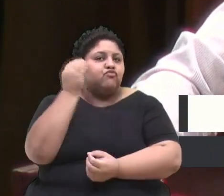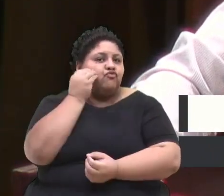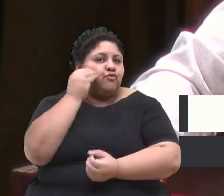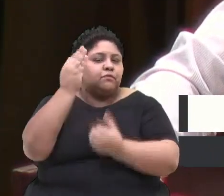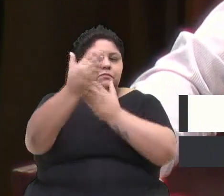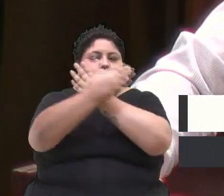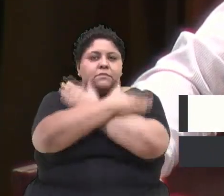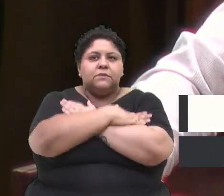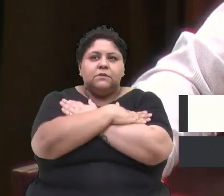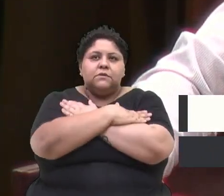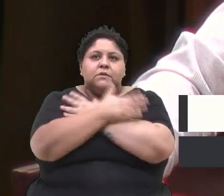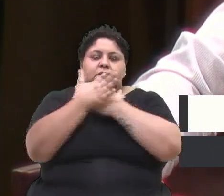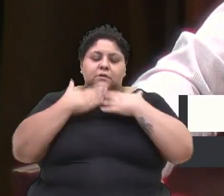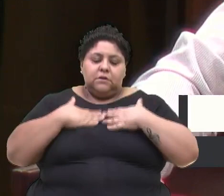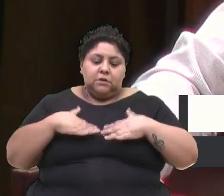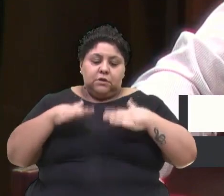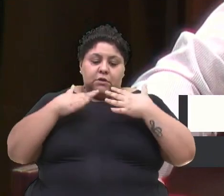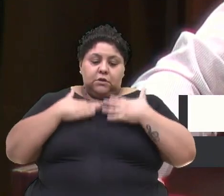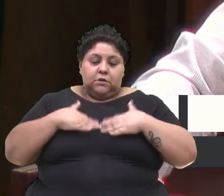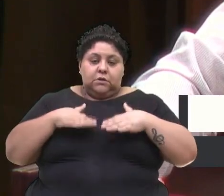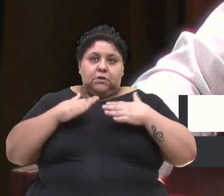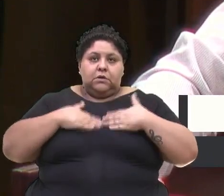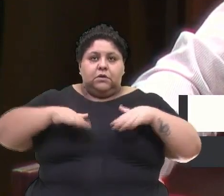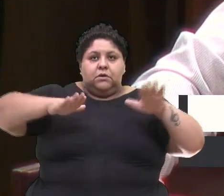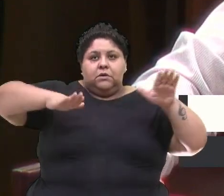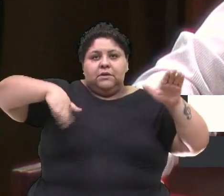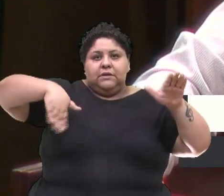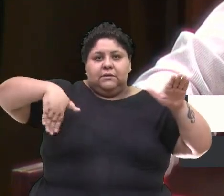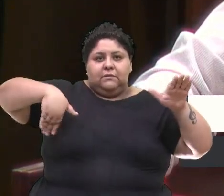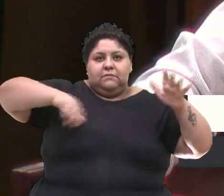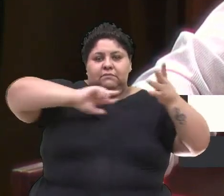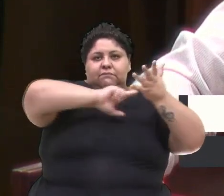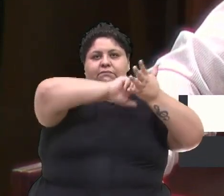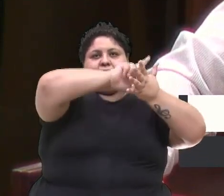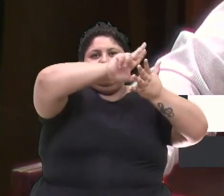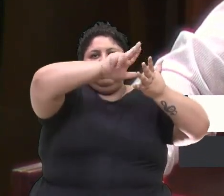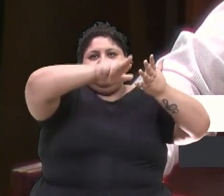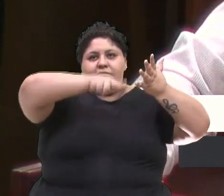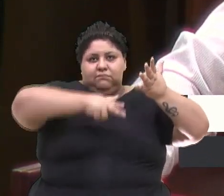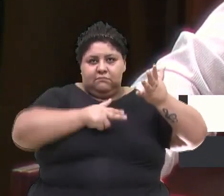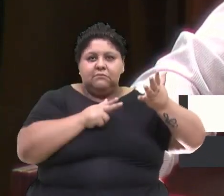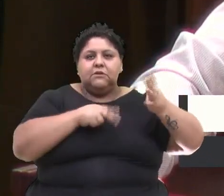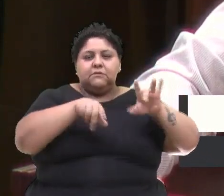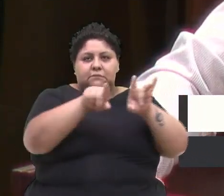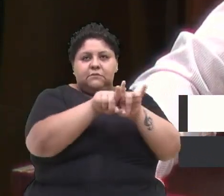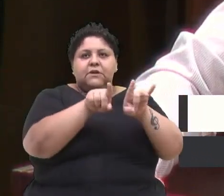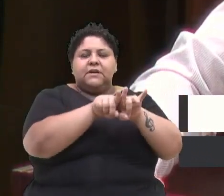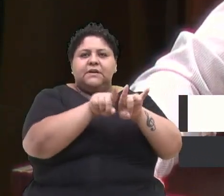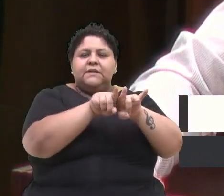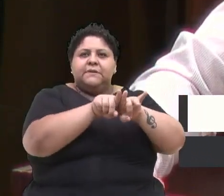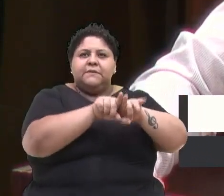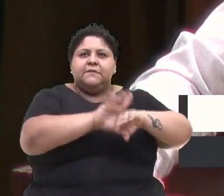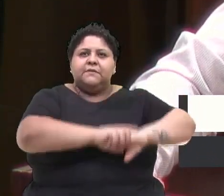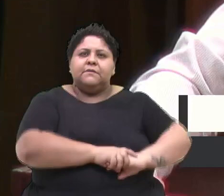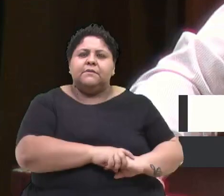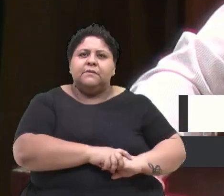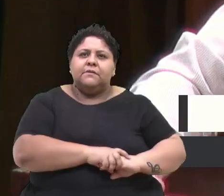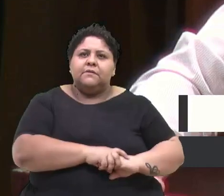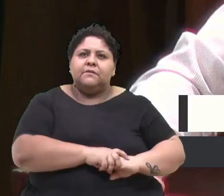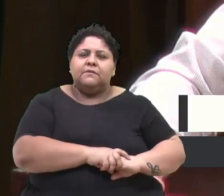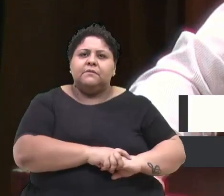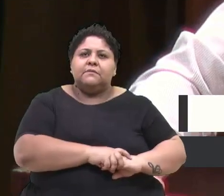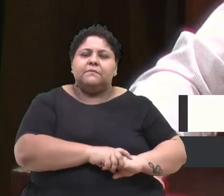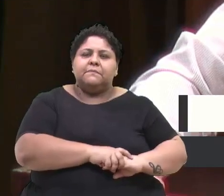abraço. Descansem aí em Areias Brancas, em Curumim, no Balneário Mosquém, porque o ano de 2024 vai